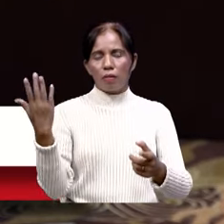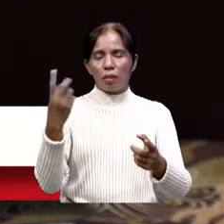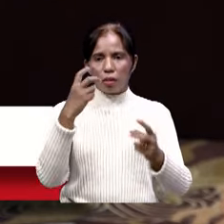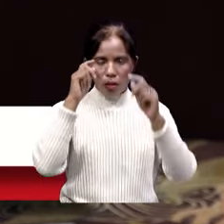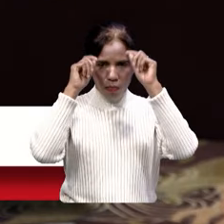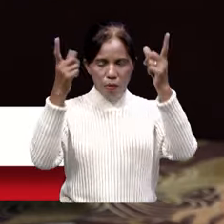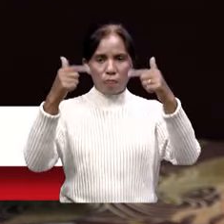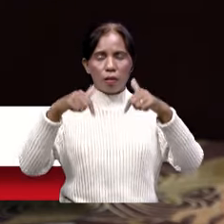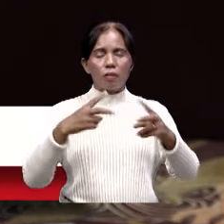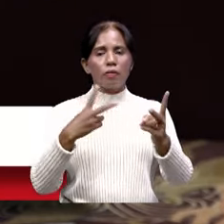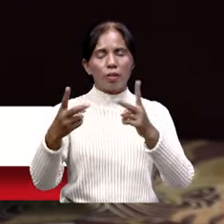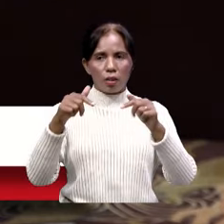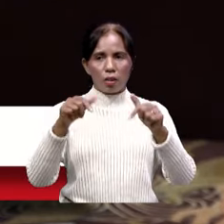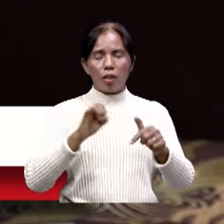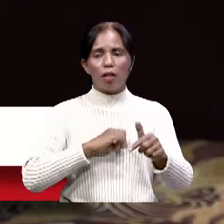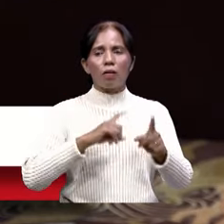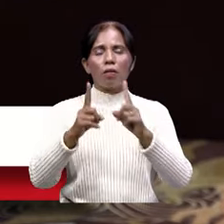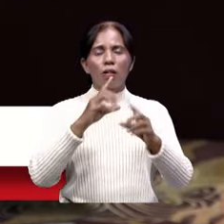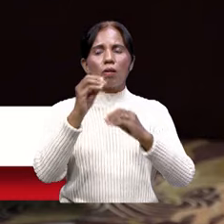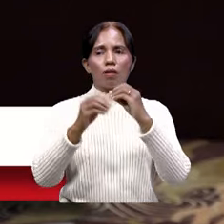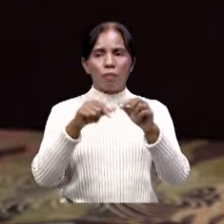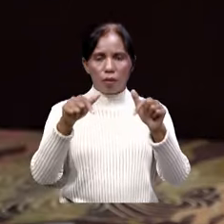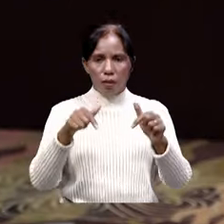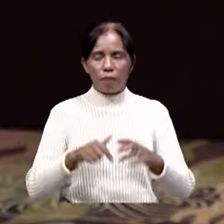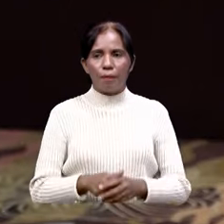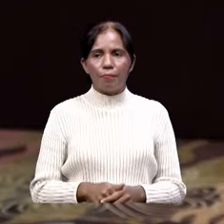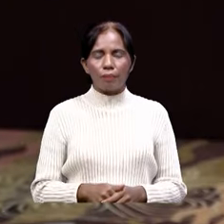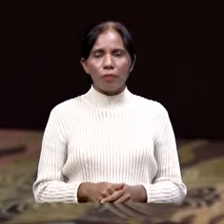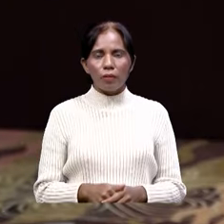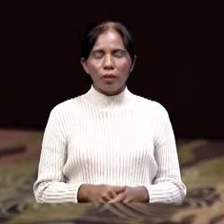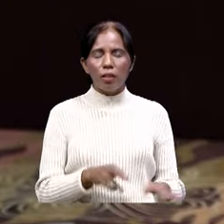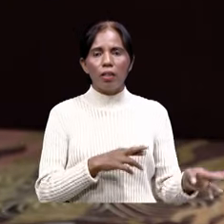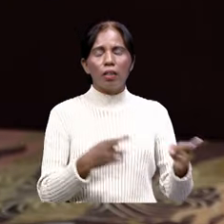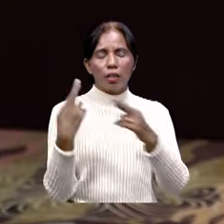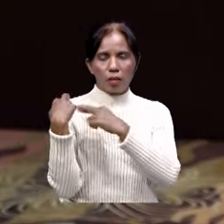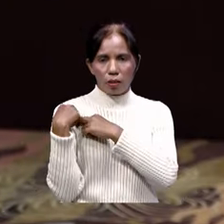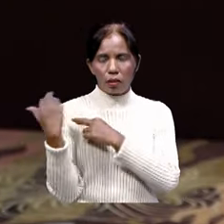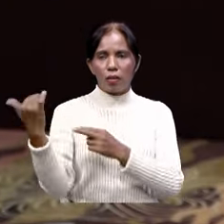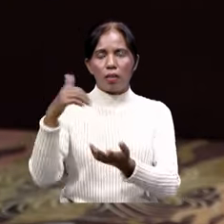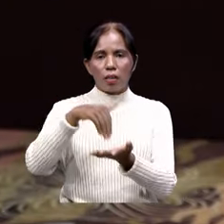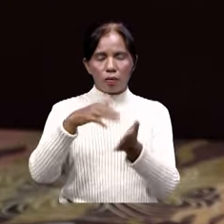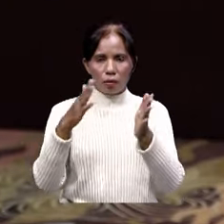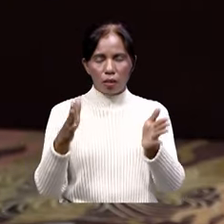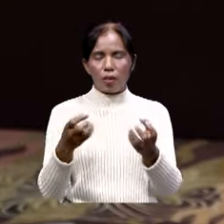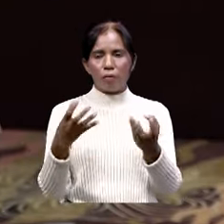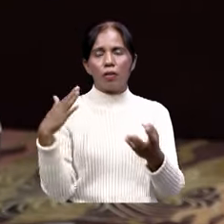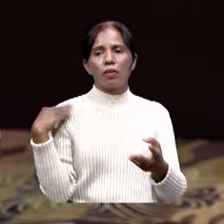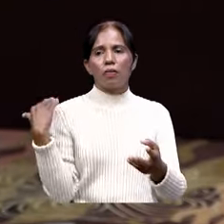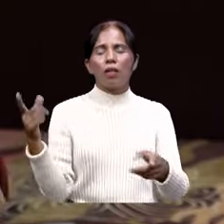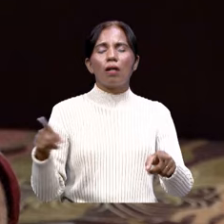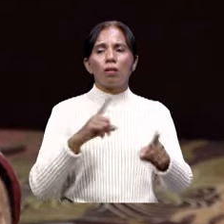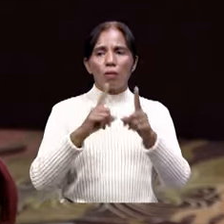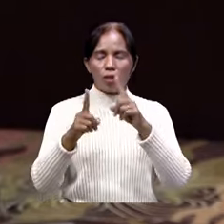ne, ne au culie cu anum vei de nemos. Claro, am sire studenti, barac joven, au culie nes